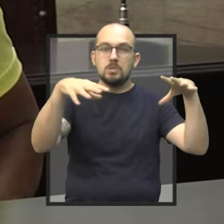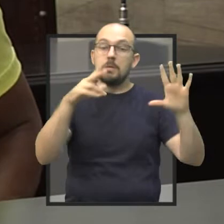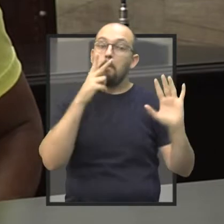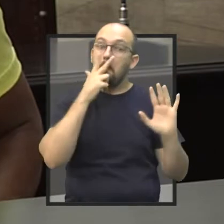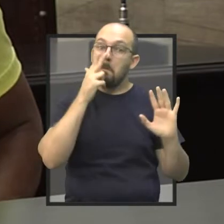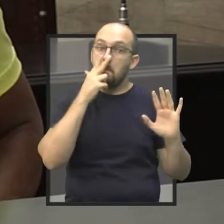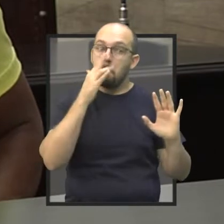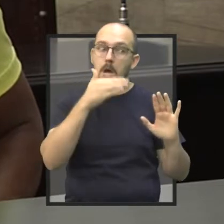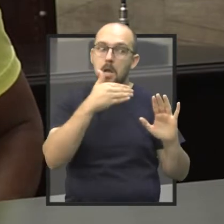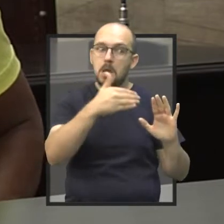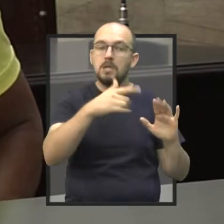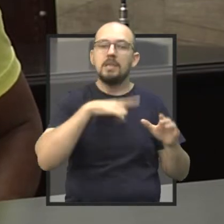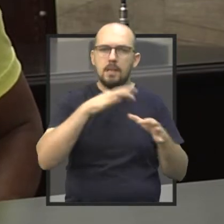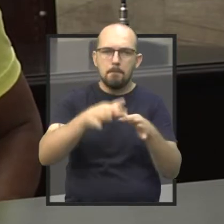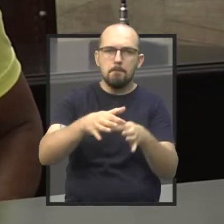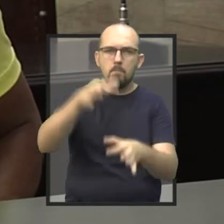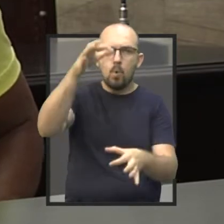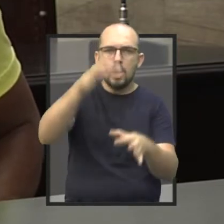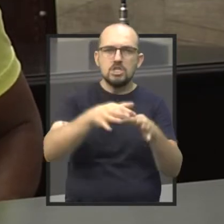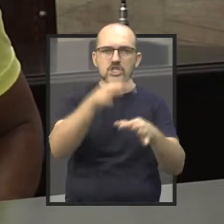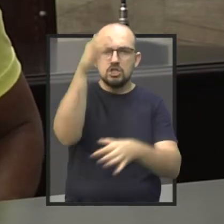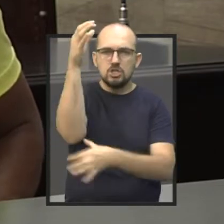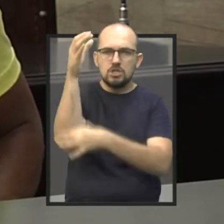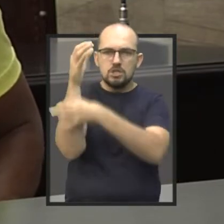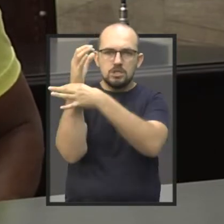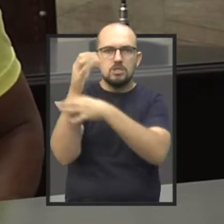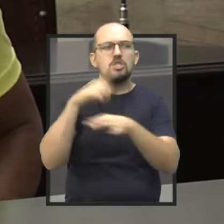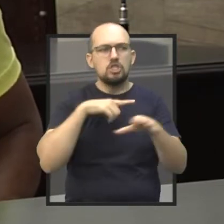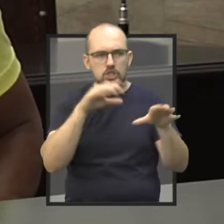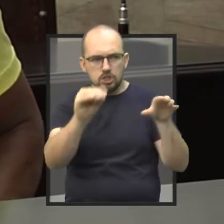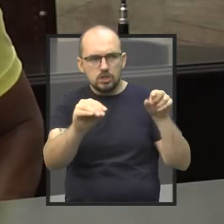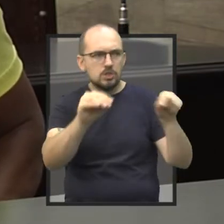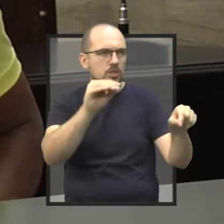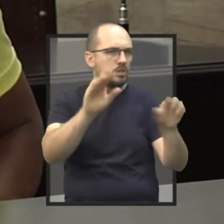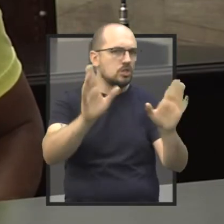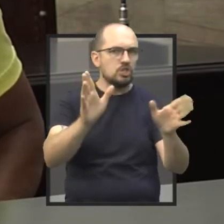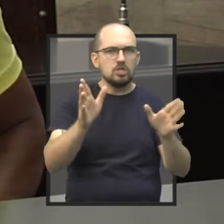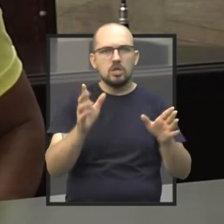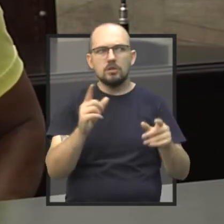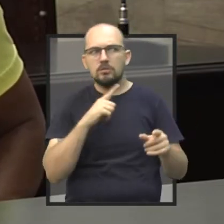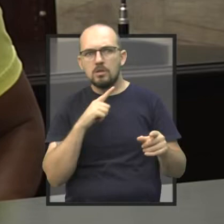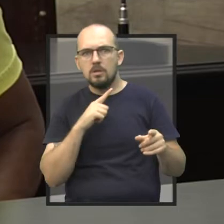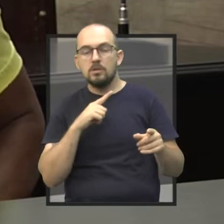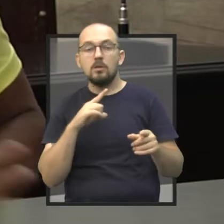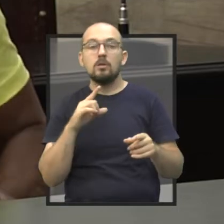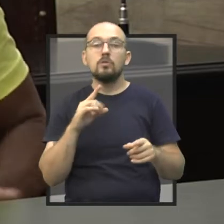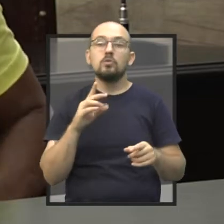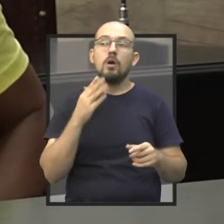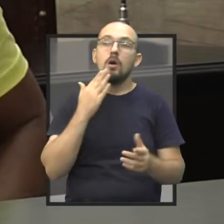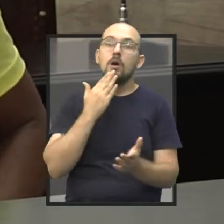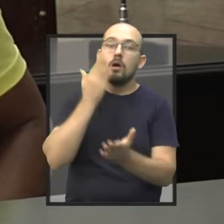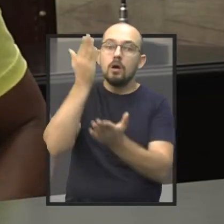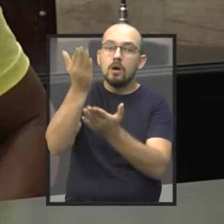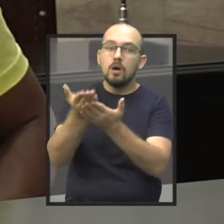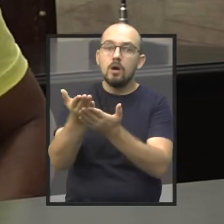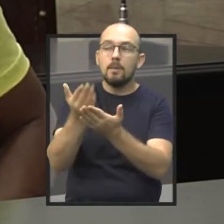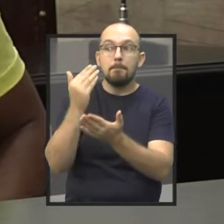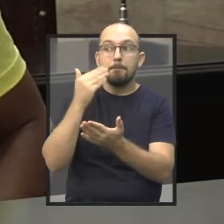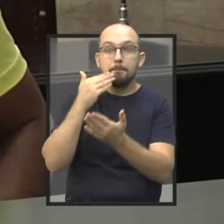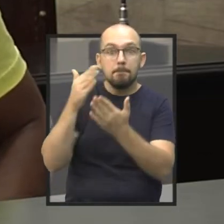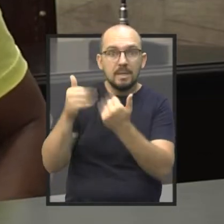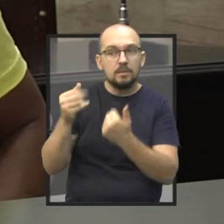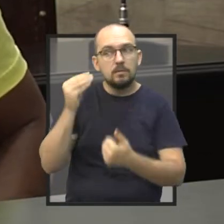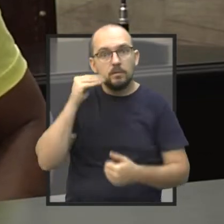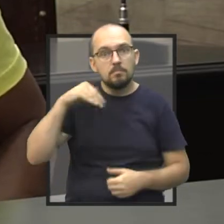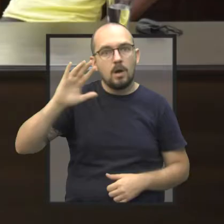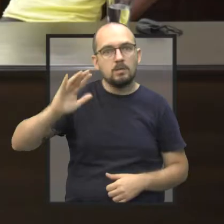coisa lá, parece que tem alguns postes lá, né, para ser instalado, parece que tem uma proporção. E com esse pedido, a gente crê que